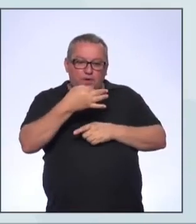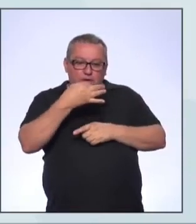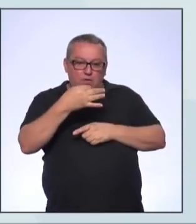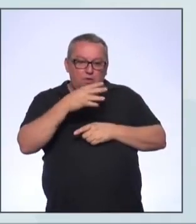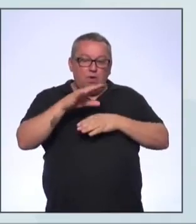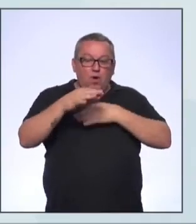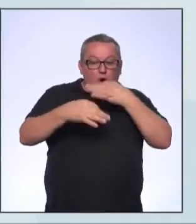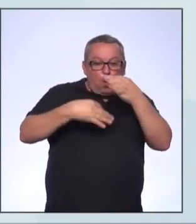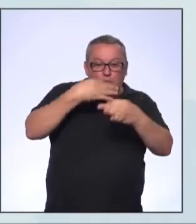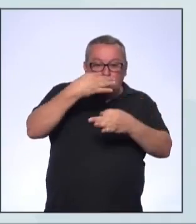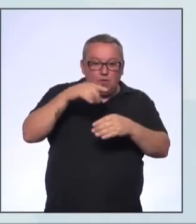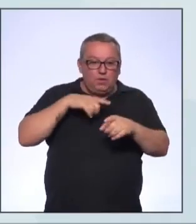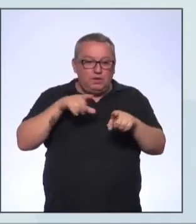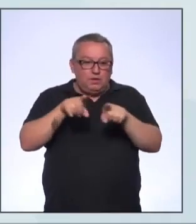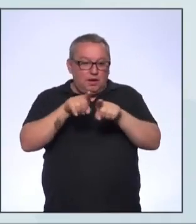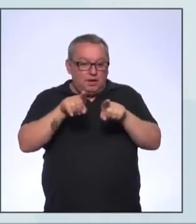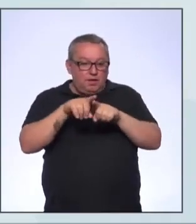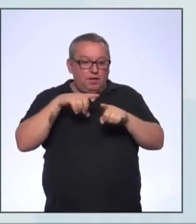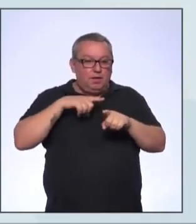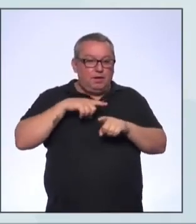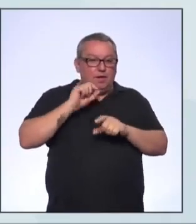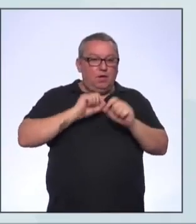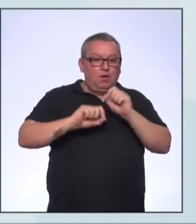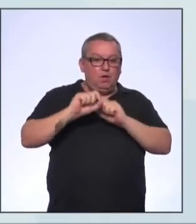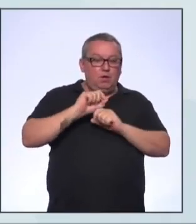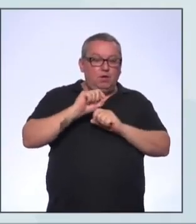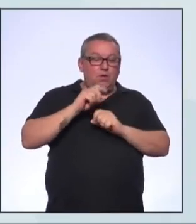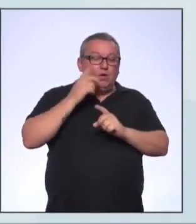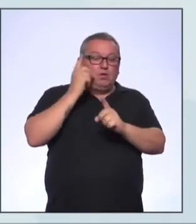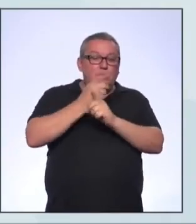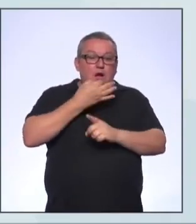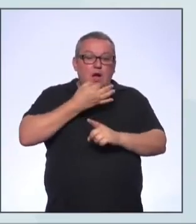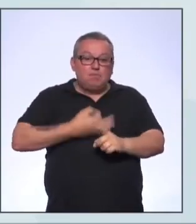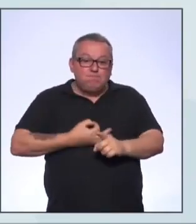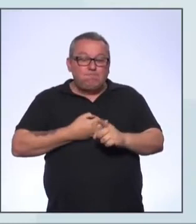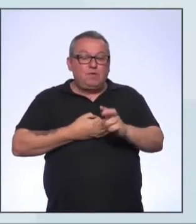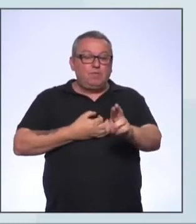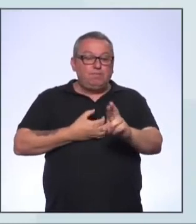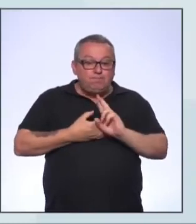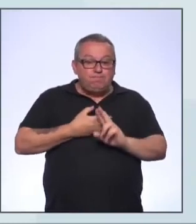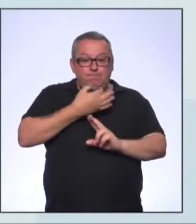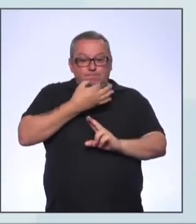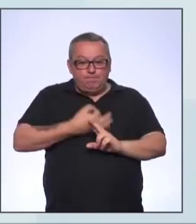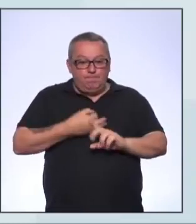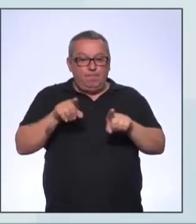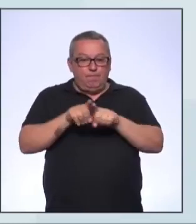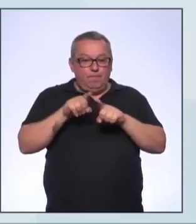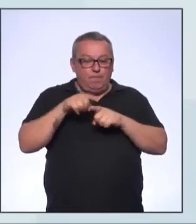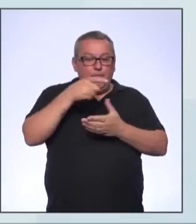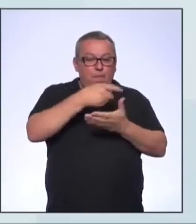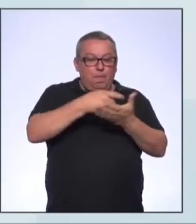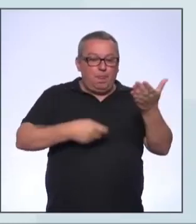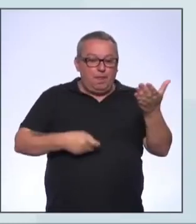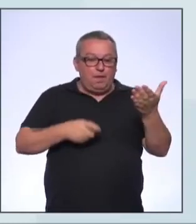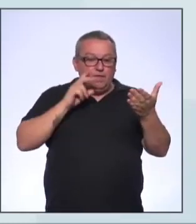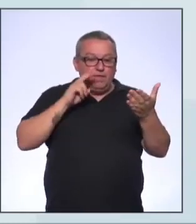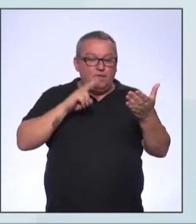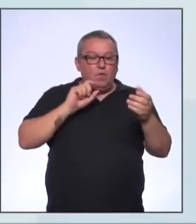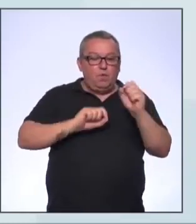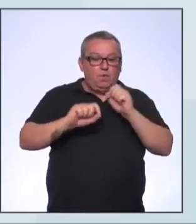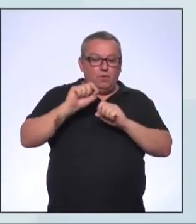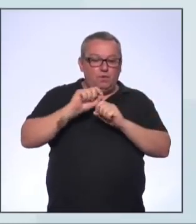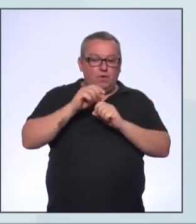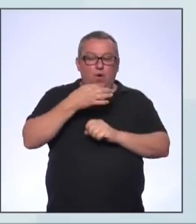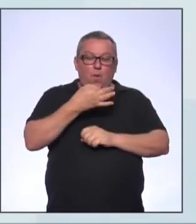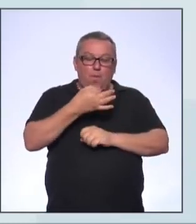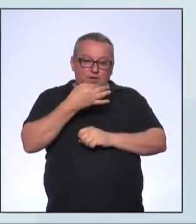opiniões desenvolvidas aqui? Procure encontrar os argumentos e os contra-argumentos neste texto. O que leremos agora, claro, um artigo de